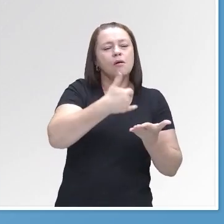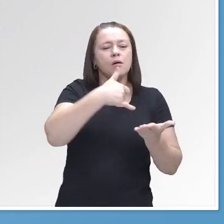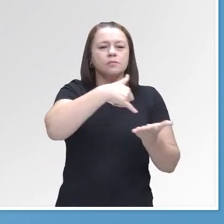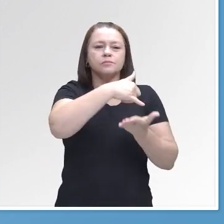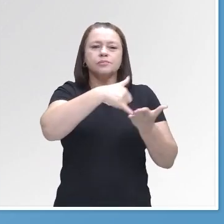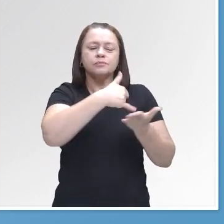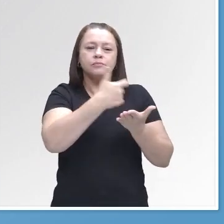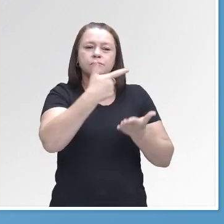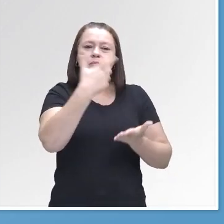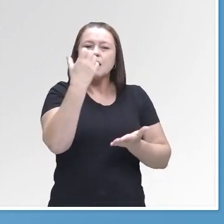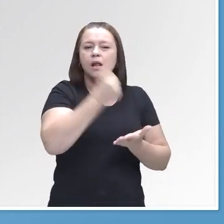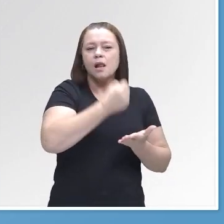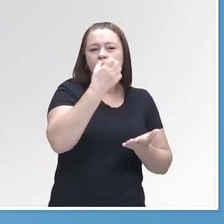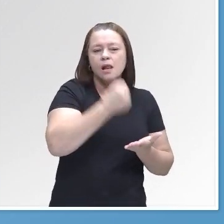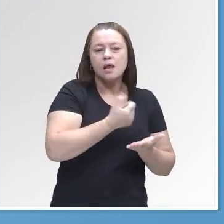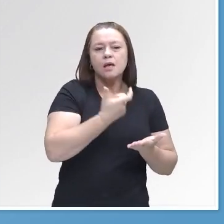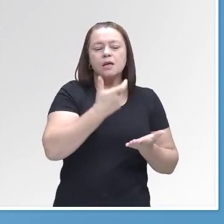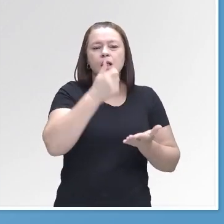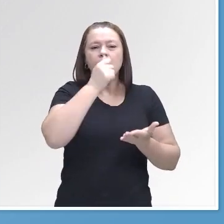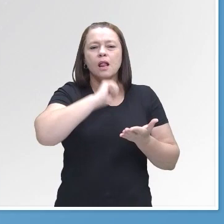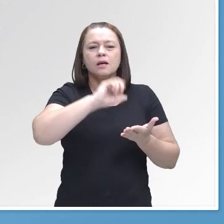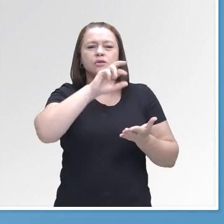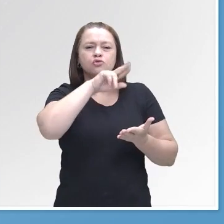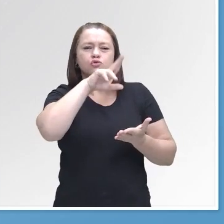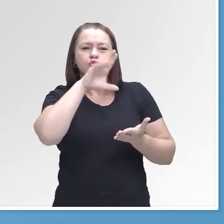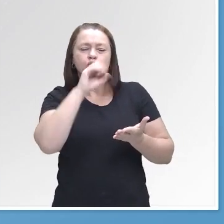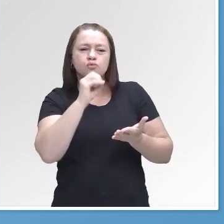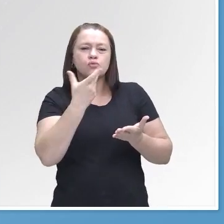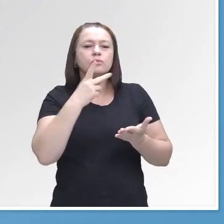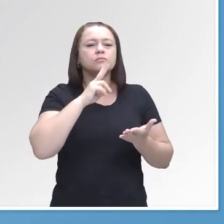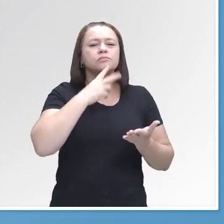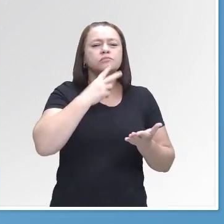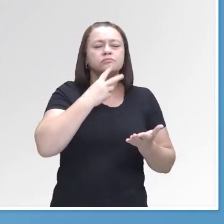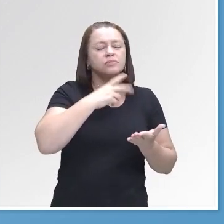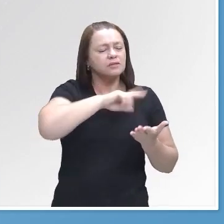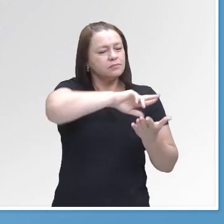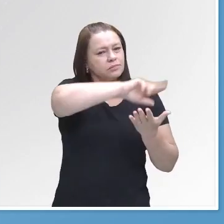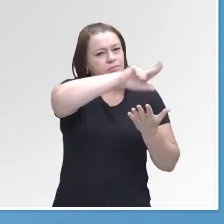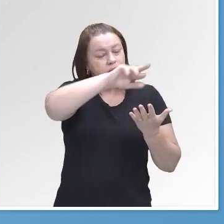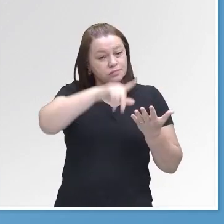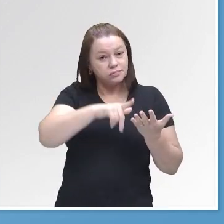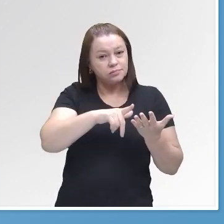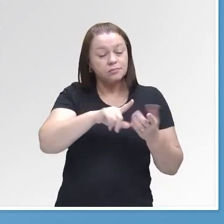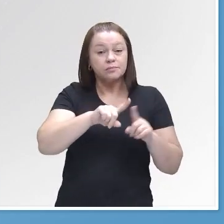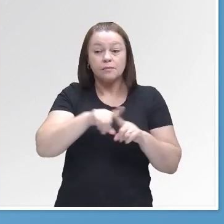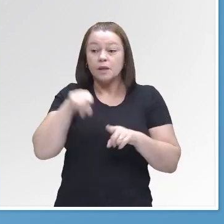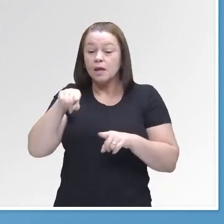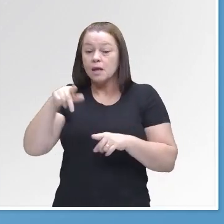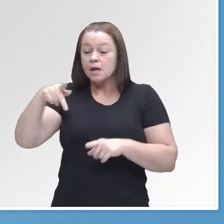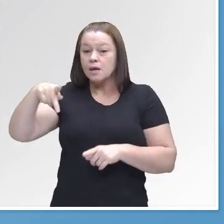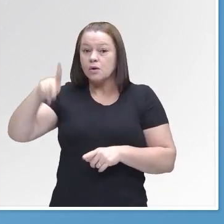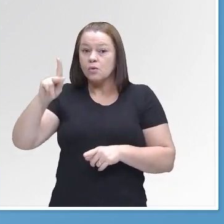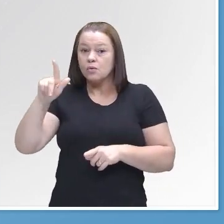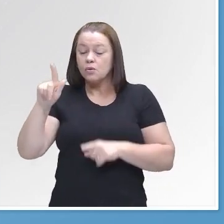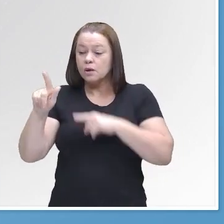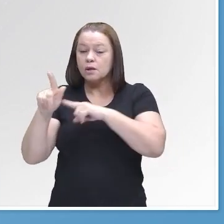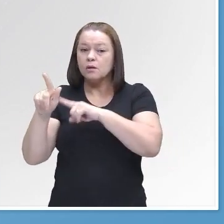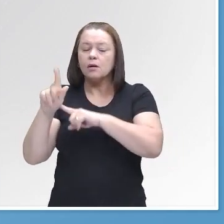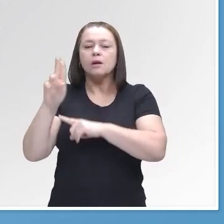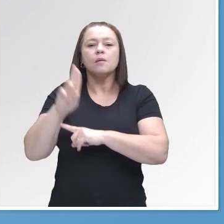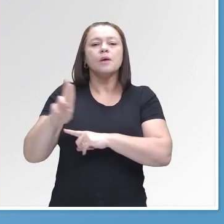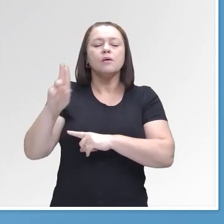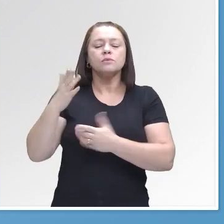azeite, leite, iogurte, suco, vinagres e outros. E o quilograma é utilizado